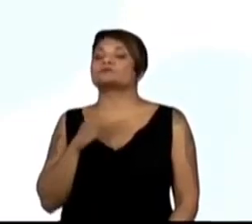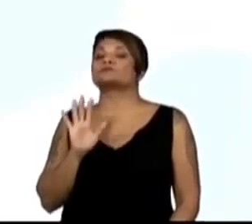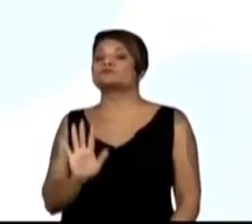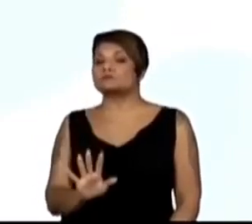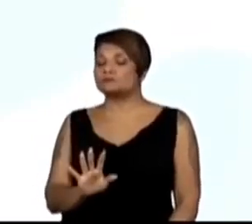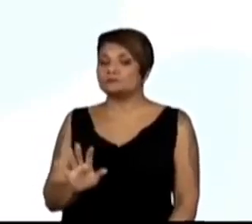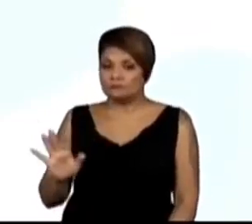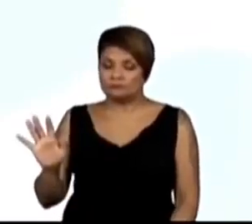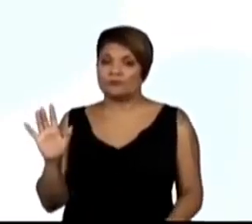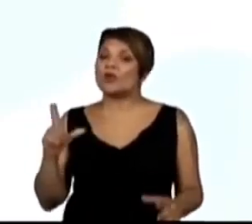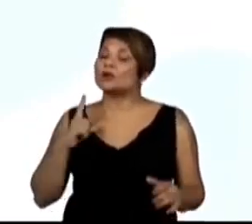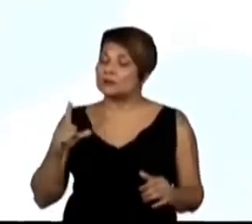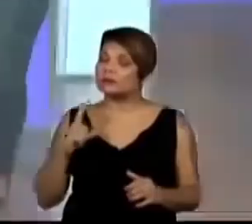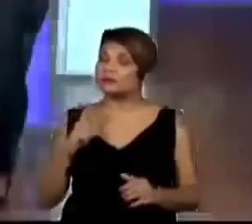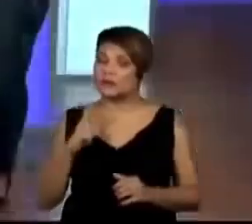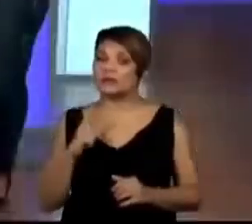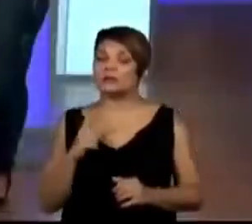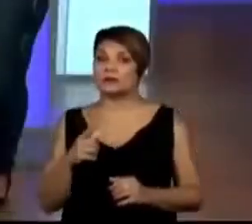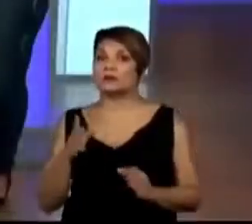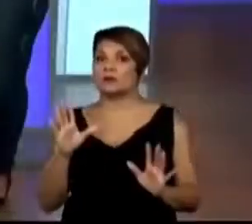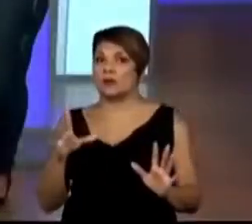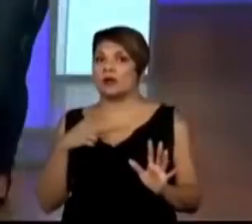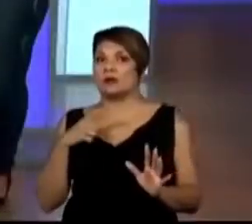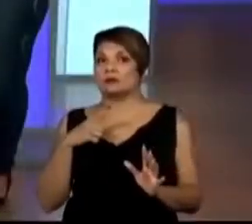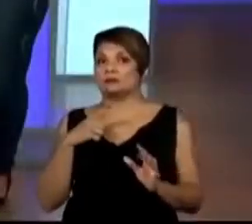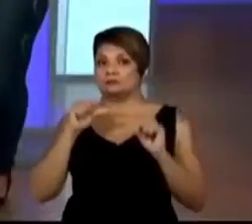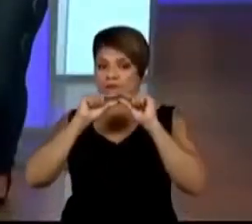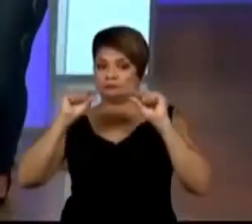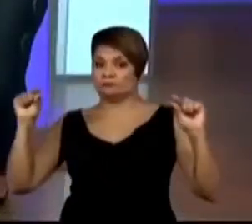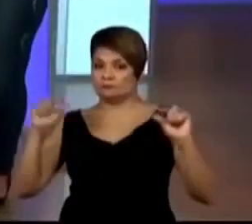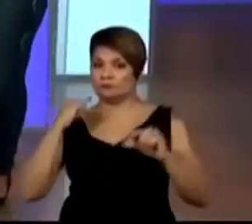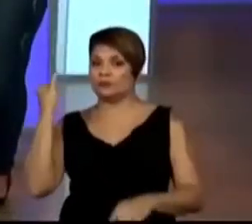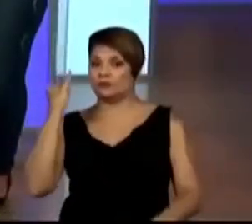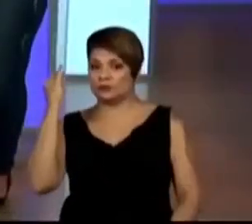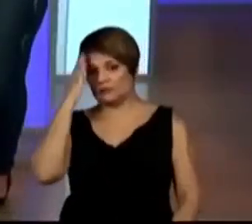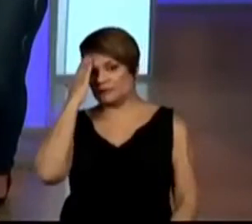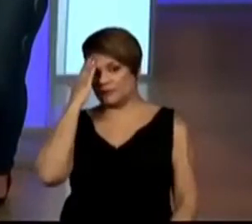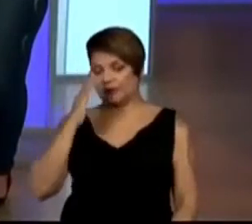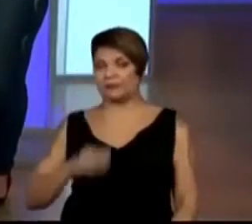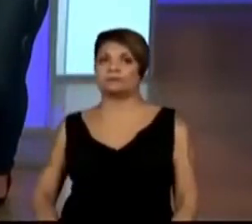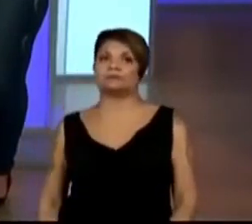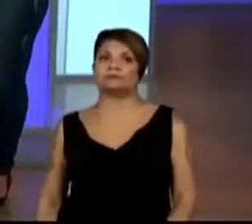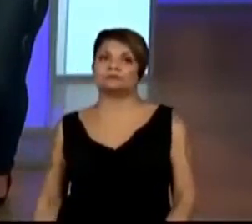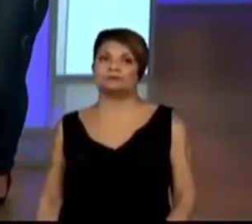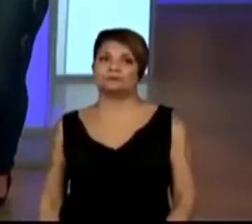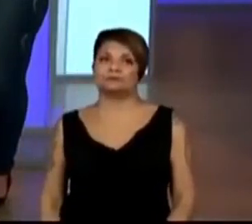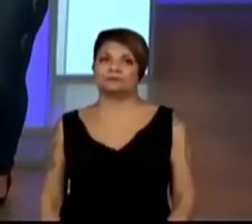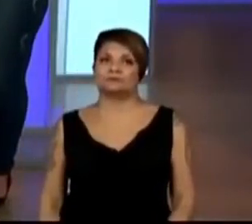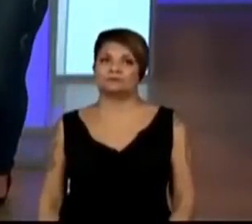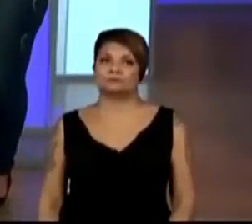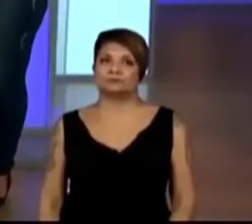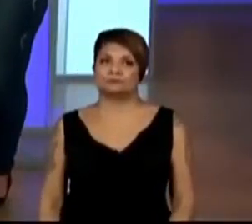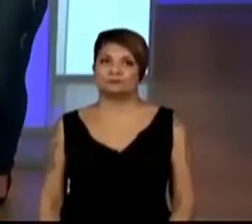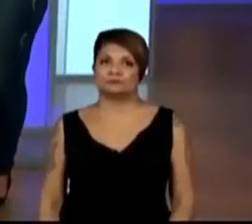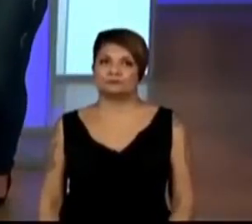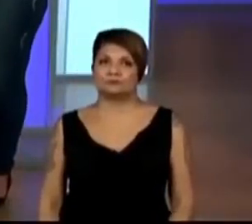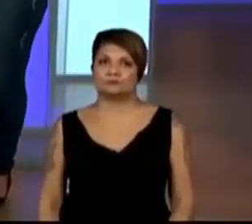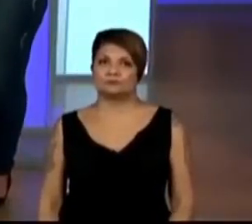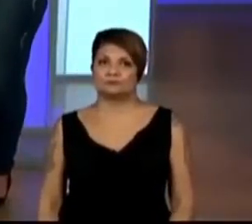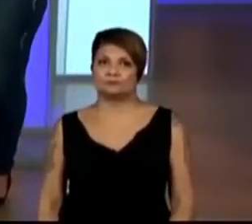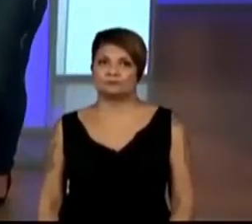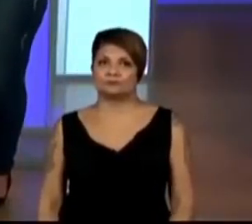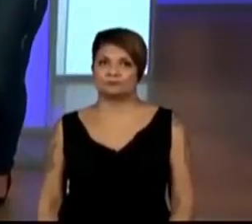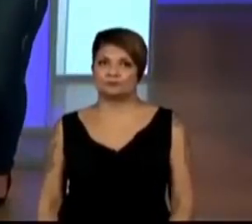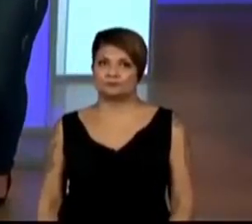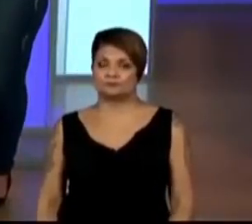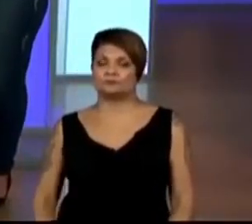Agora, vamos para a sentença, que também é importante saber. E eu vou mudar minha cor um pouquinho aqui, porque o vermelho fica forte. É